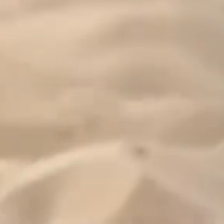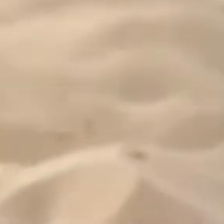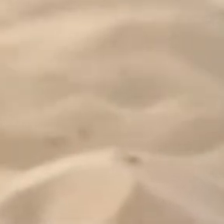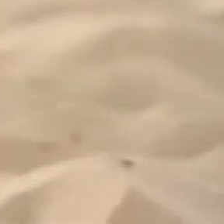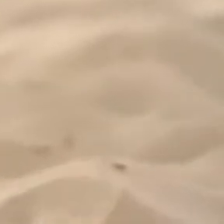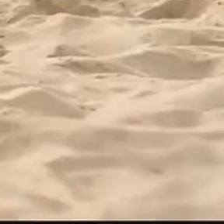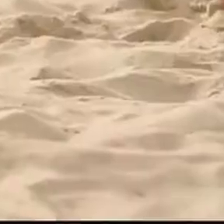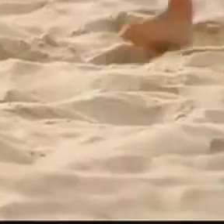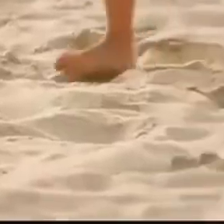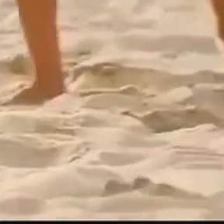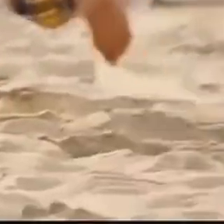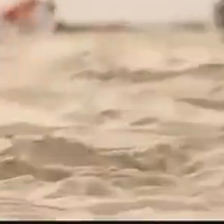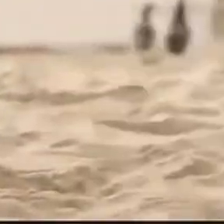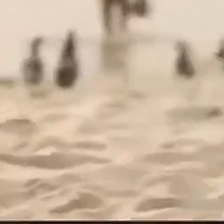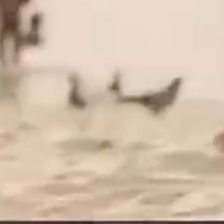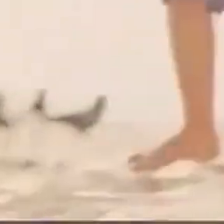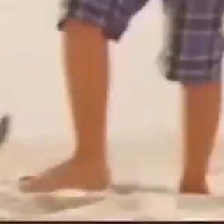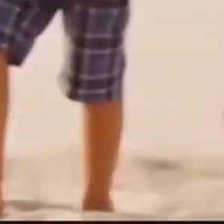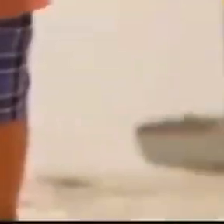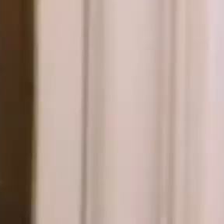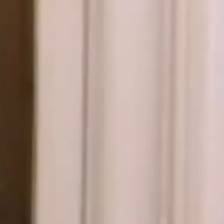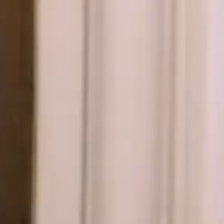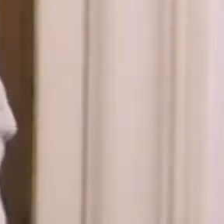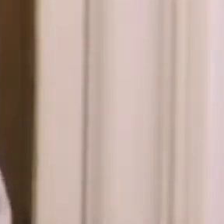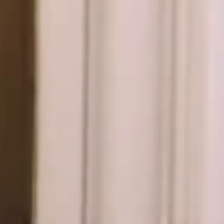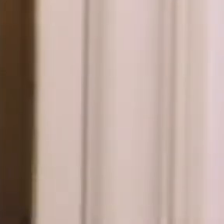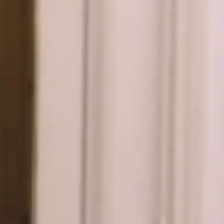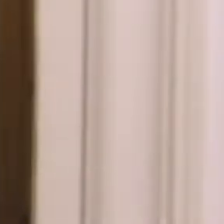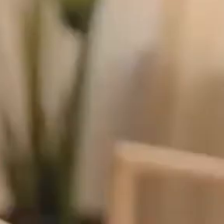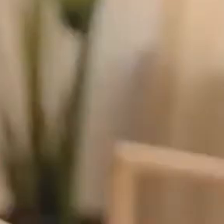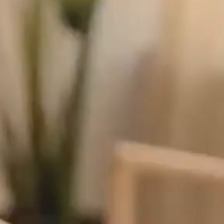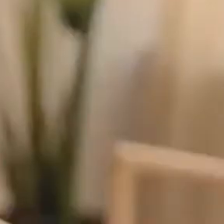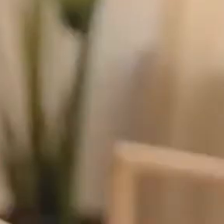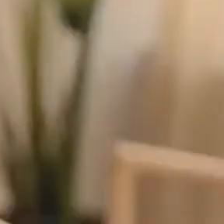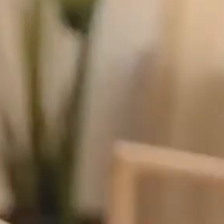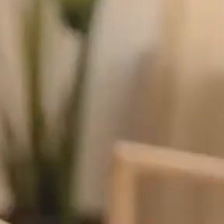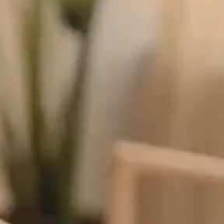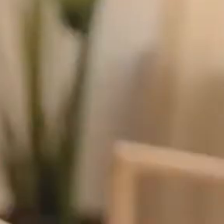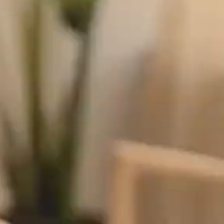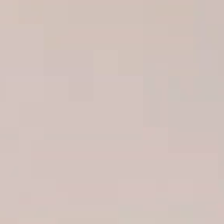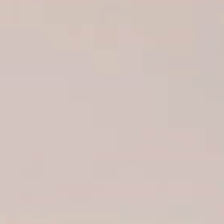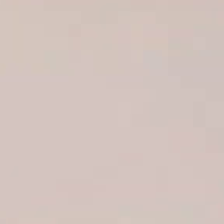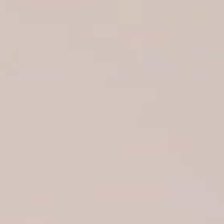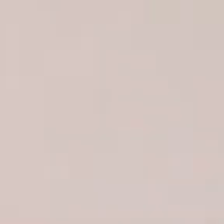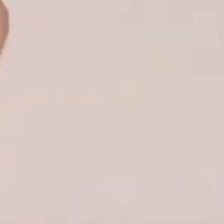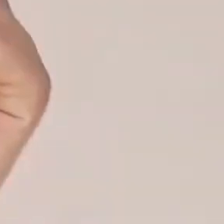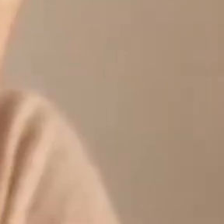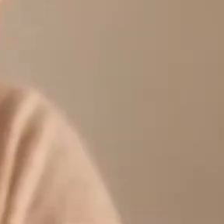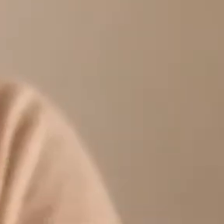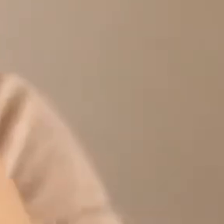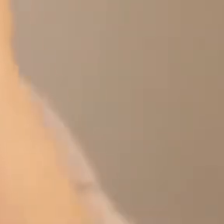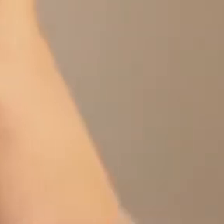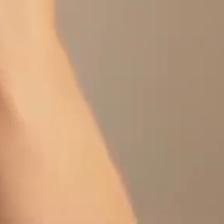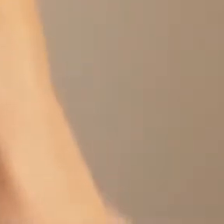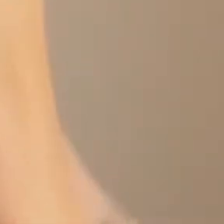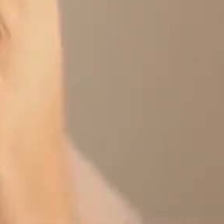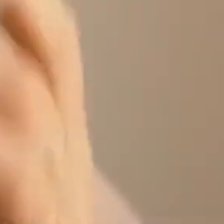desiste até o último segundo da prorrogação e juntos teremos a volta por cima e